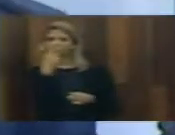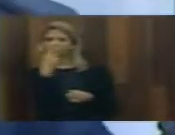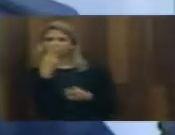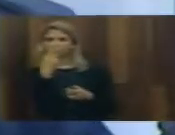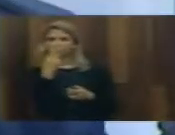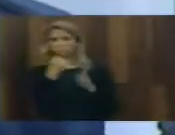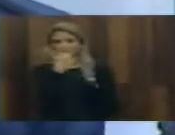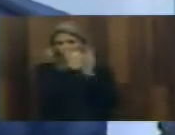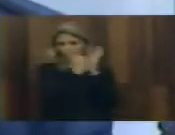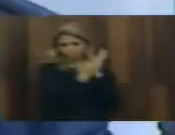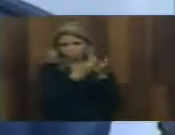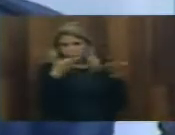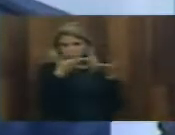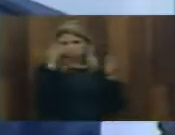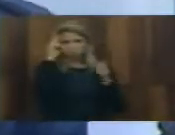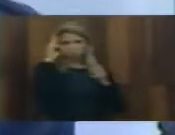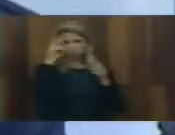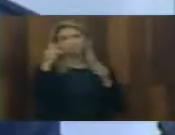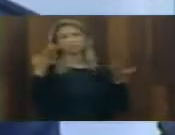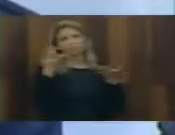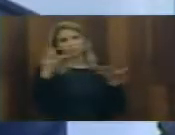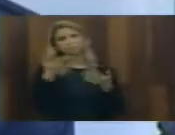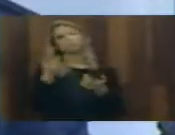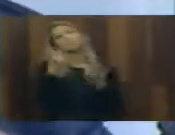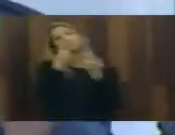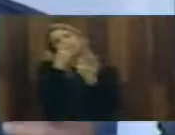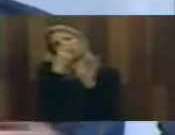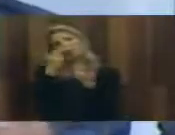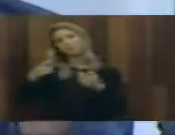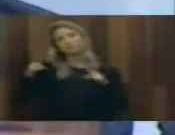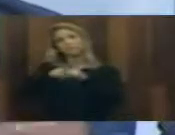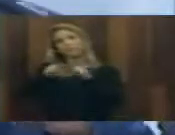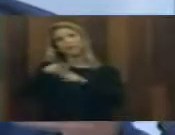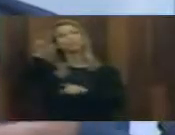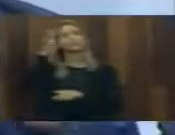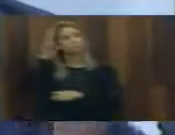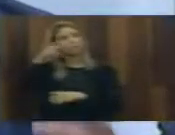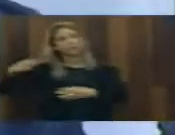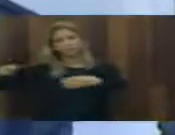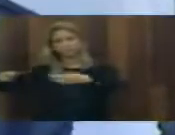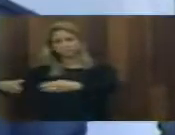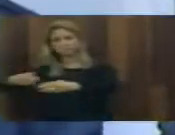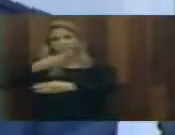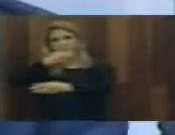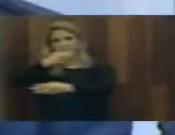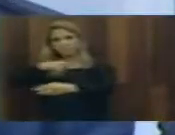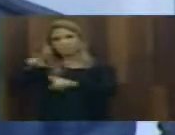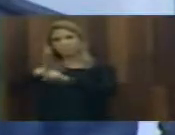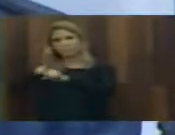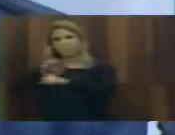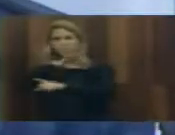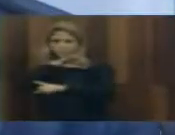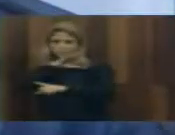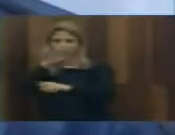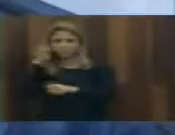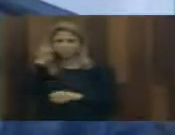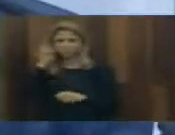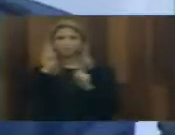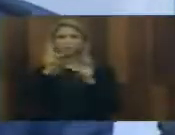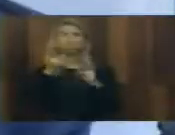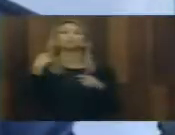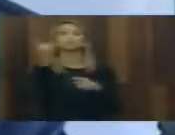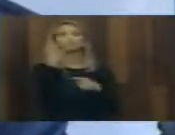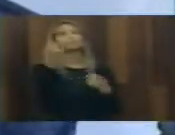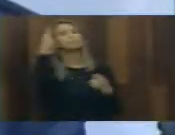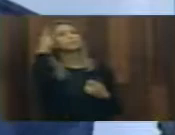popular. E eu vou explicar por quê, e ao longo disso nós vamos lembrando outros ditados populares importantes para refletir o que